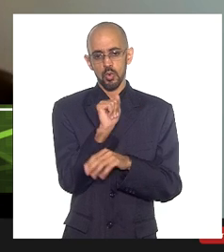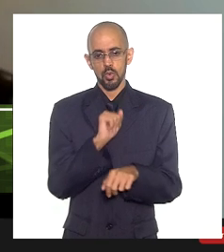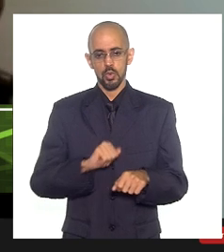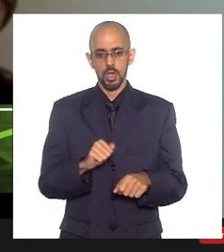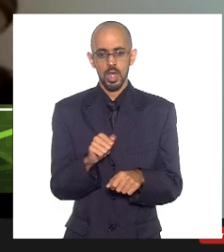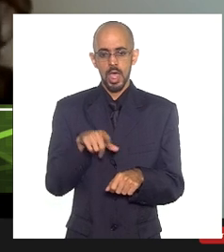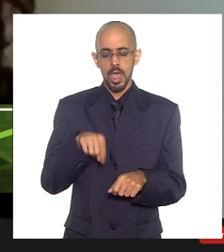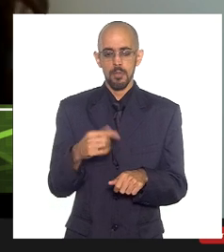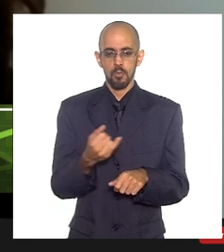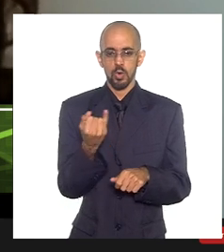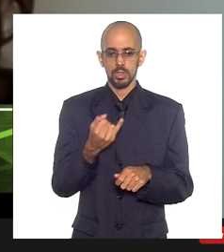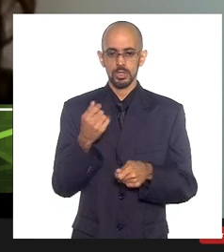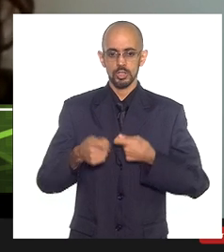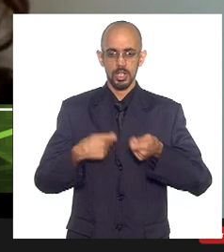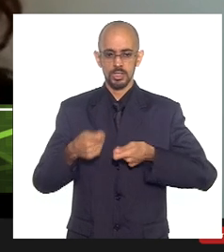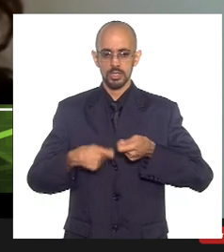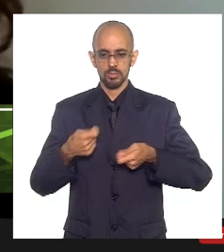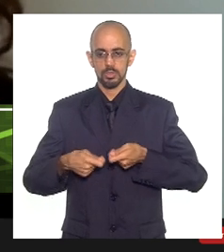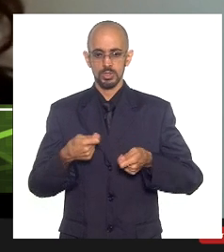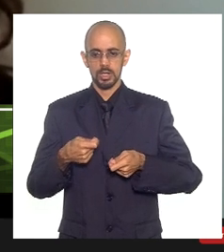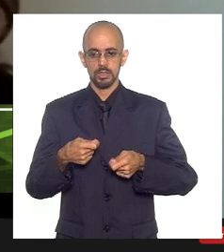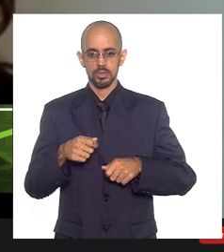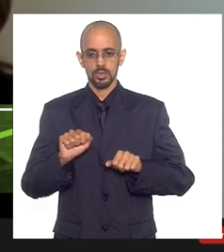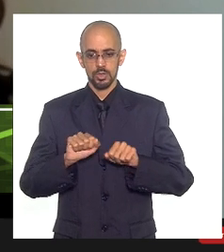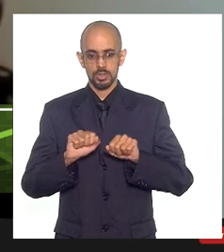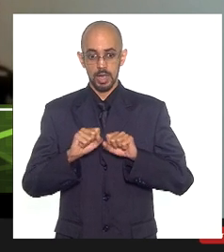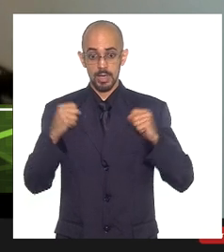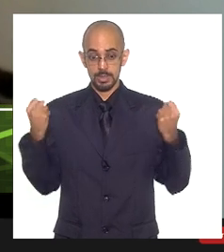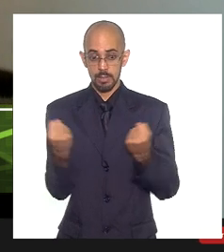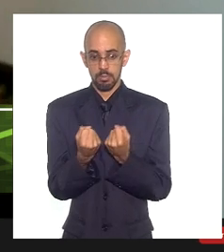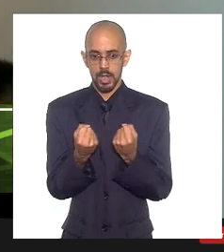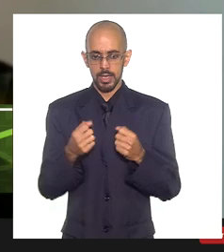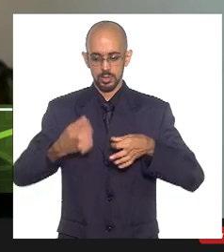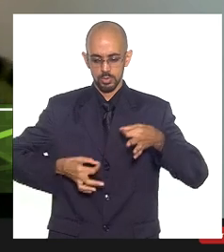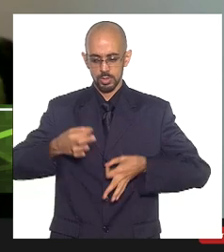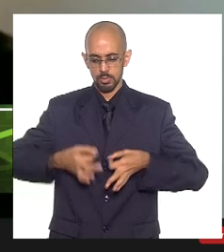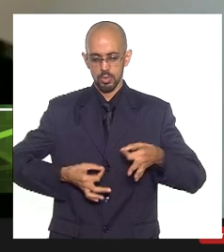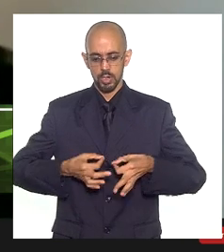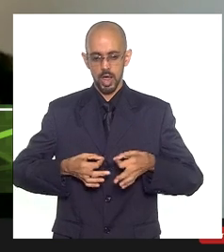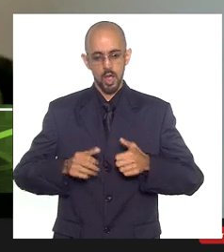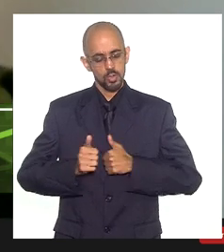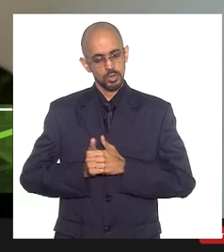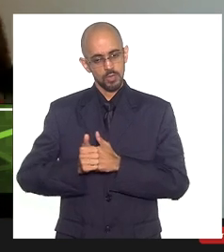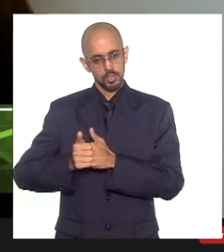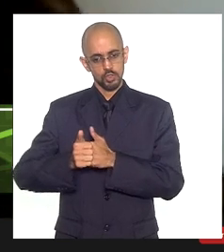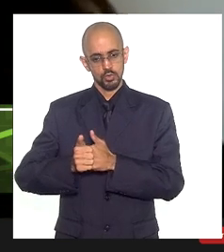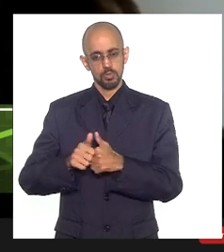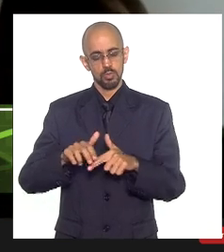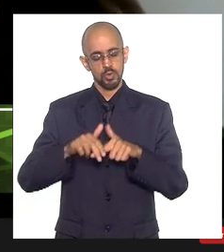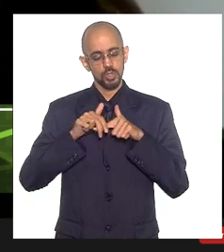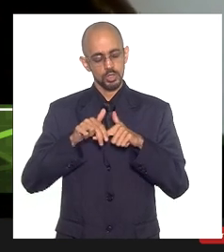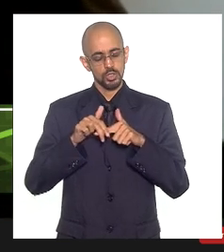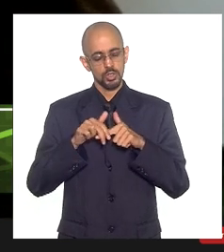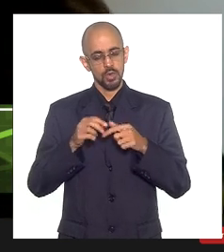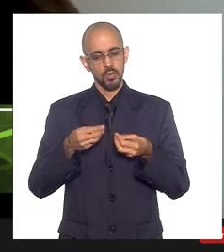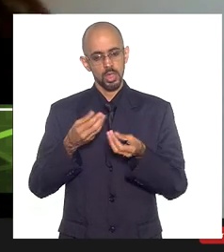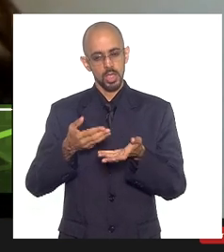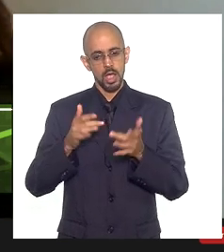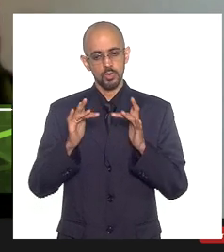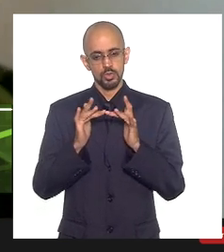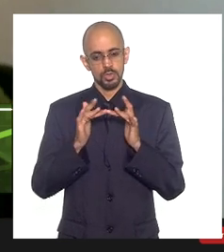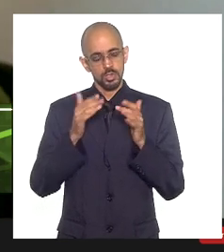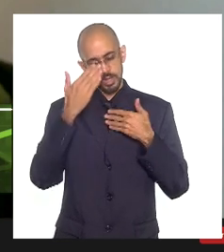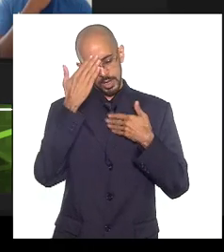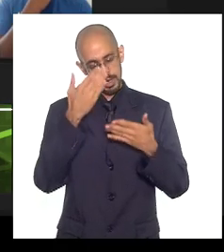conselho da assembleia do tribunal caminhem juntos e vou deixar aí portanto os contatos aqui agradeço pela oportunidade de falar